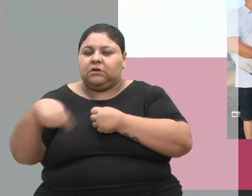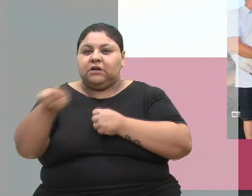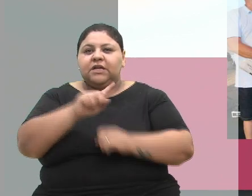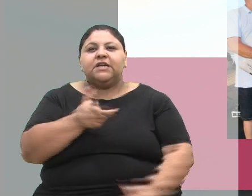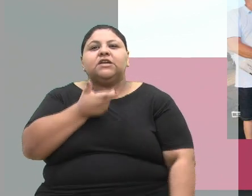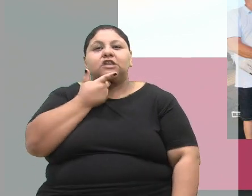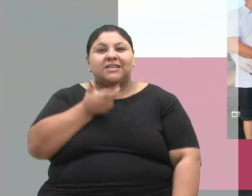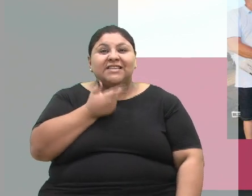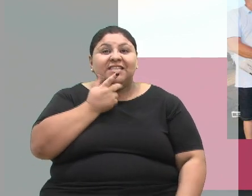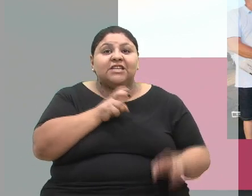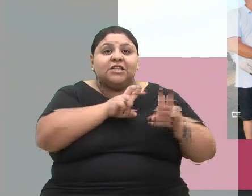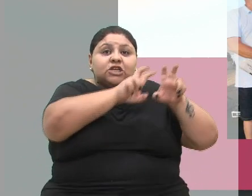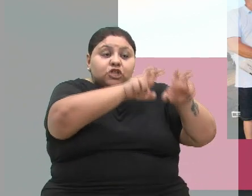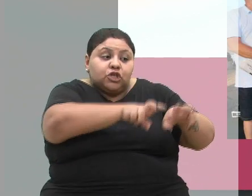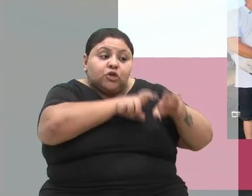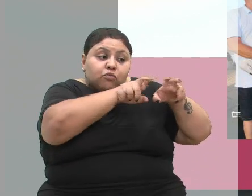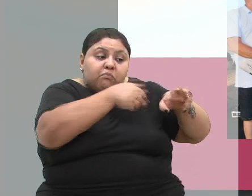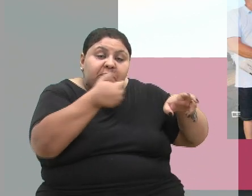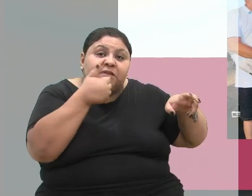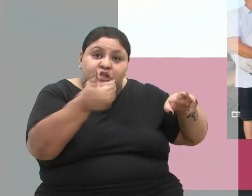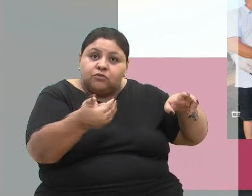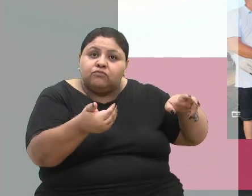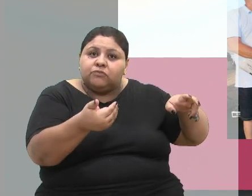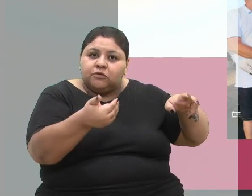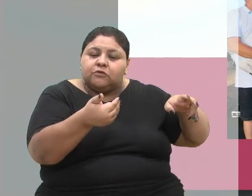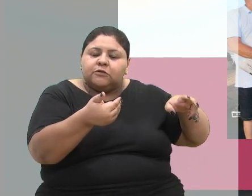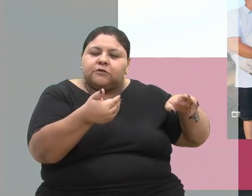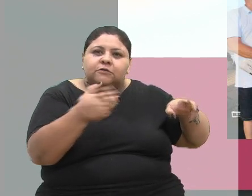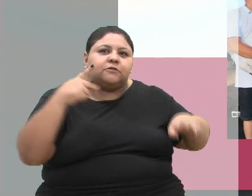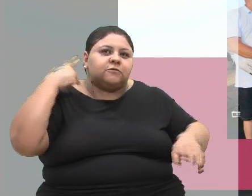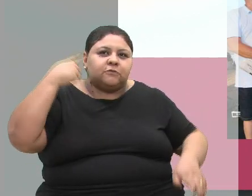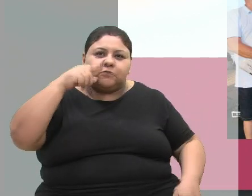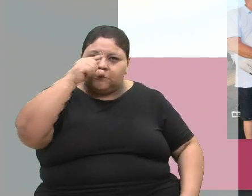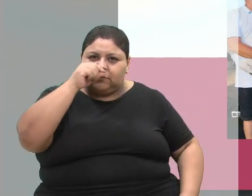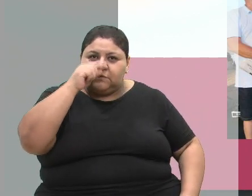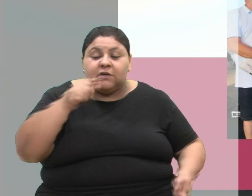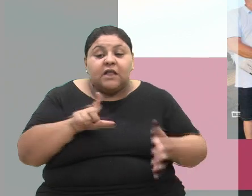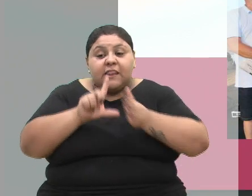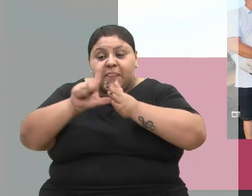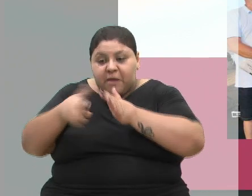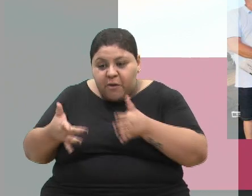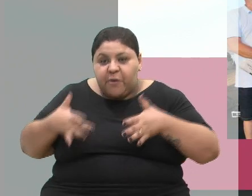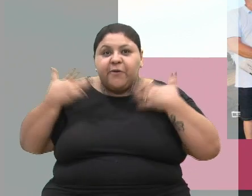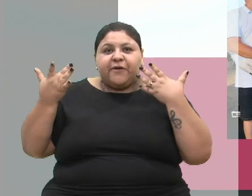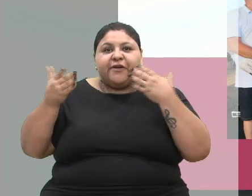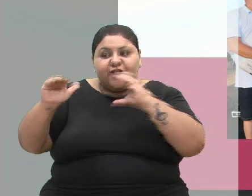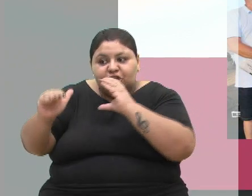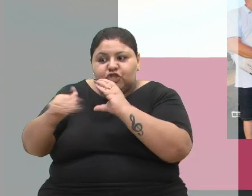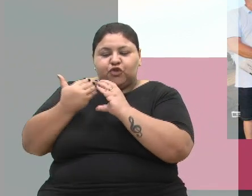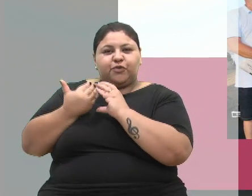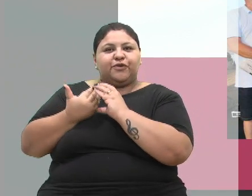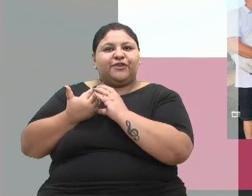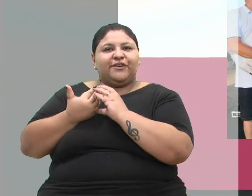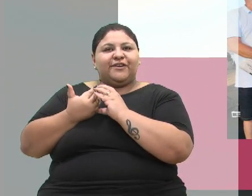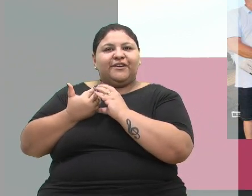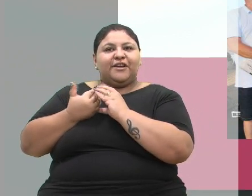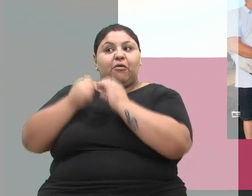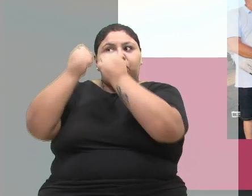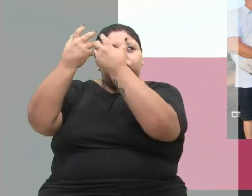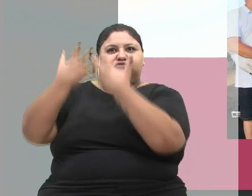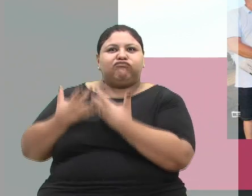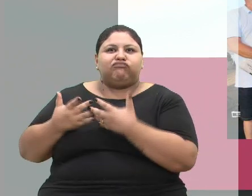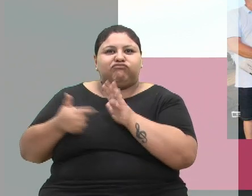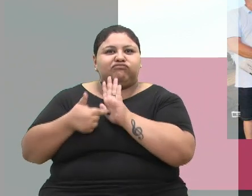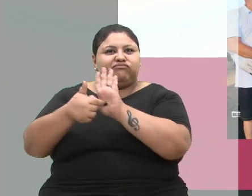festa do agricultor do interior, que era um pedido, né, do vereador Fantinel, mas depois já descobri que já tinha recebido. Daí, quando nós ia colocar, né, já